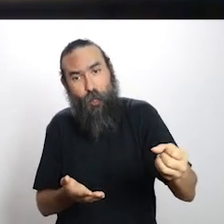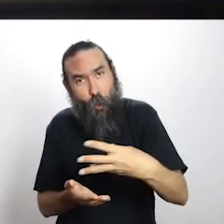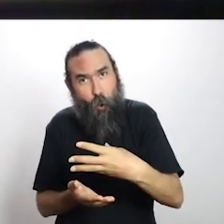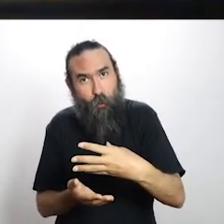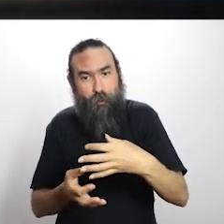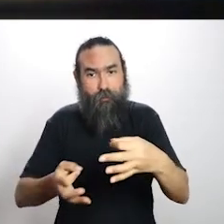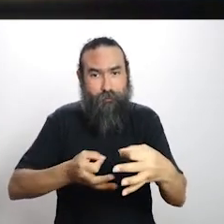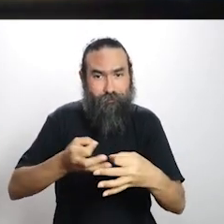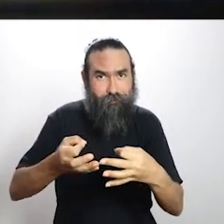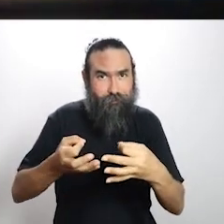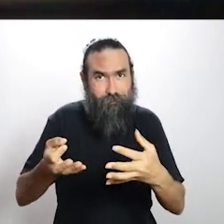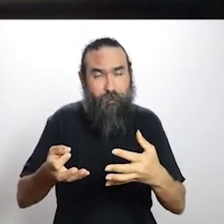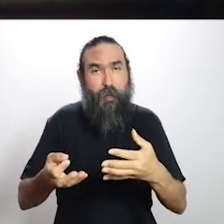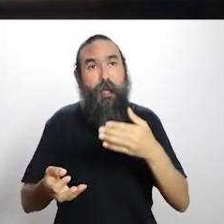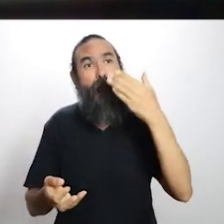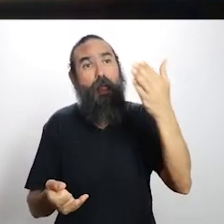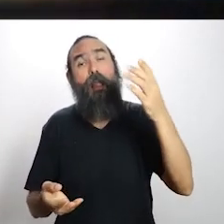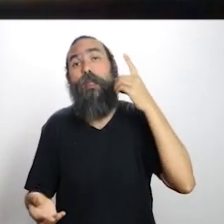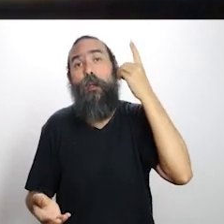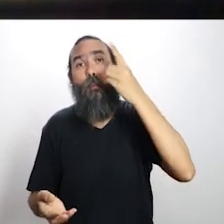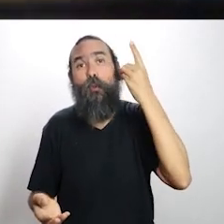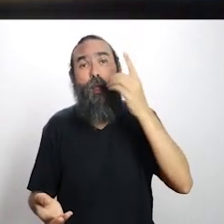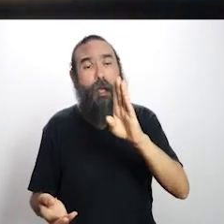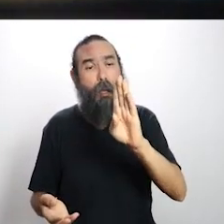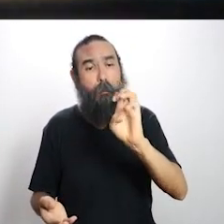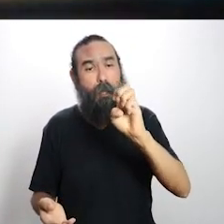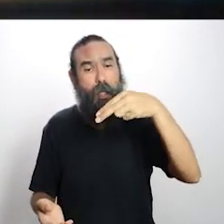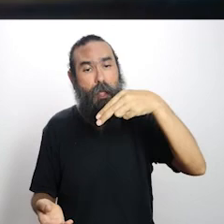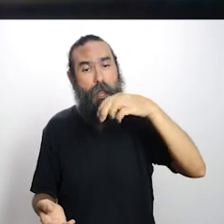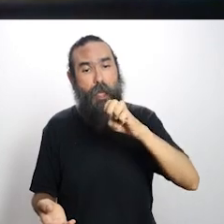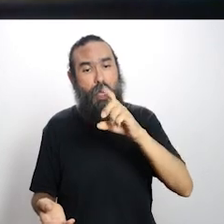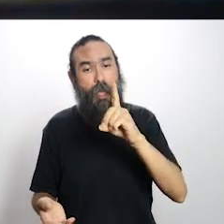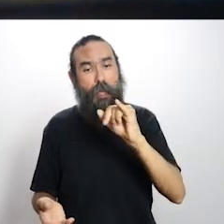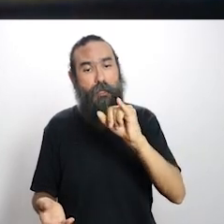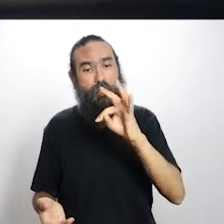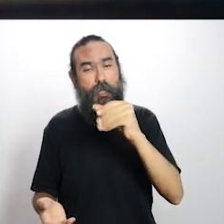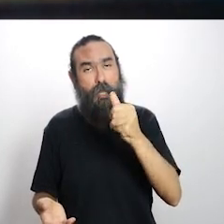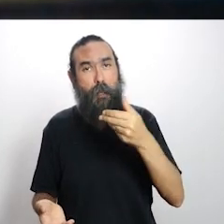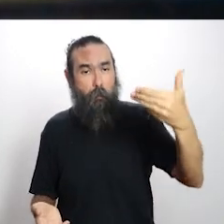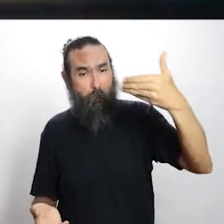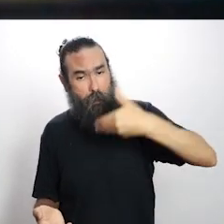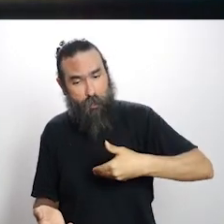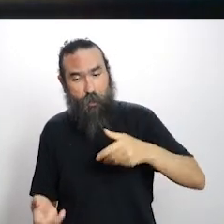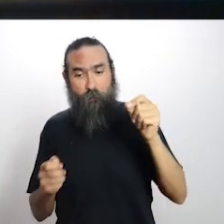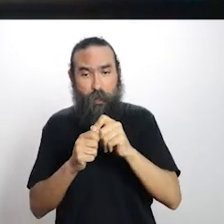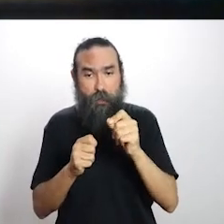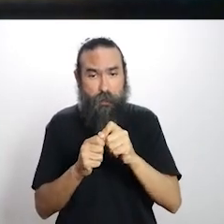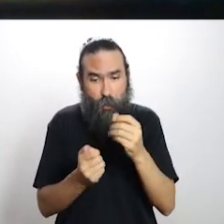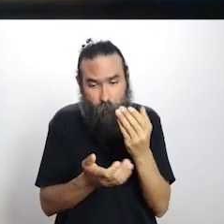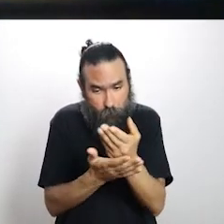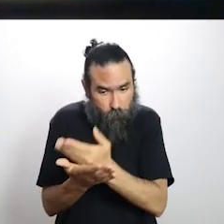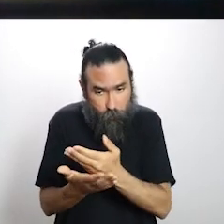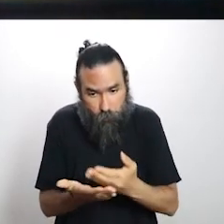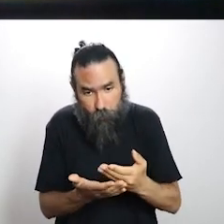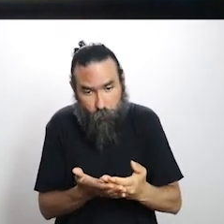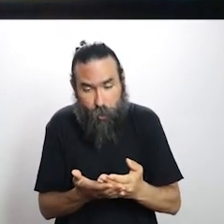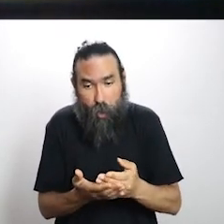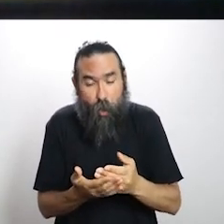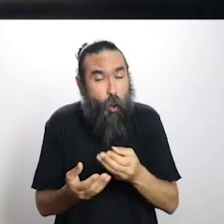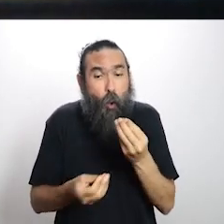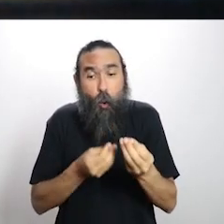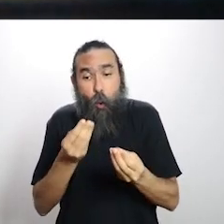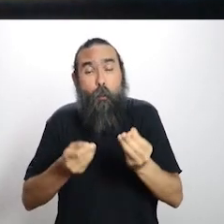a deputada Benedita pediu que eu fizesse um estudo e começasse a analisar as possibilidades para a gente criar algum mecanismo de apoio